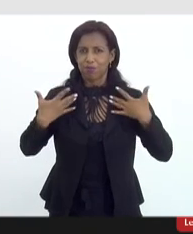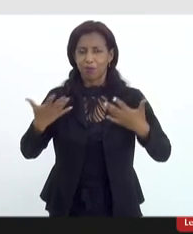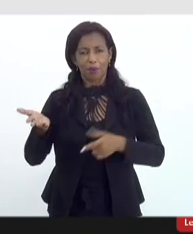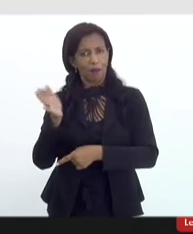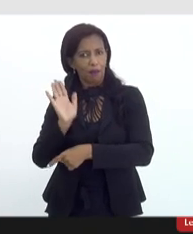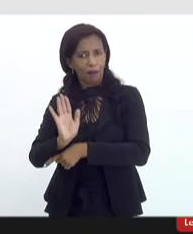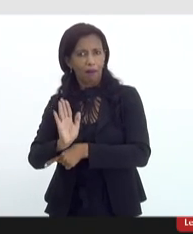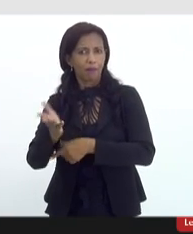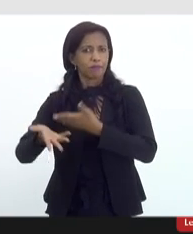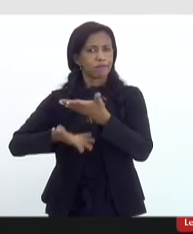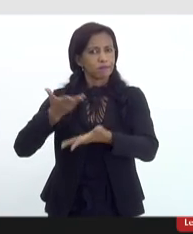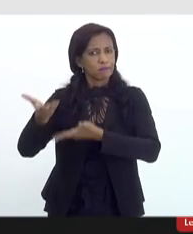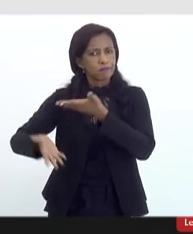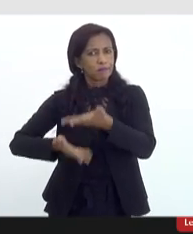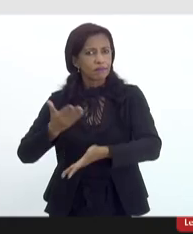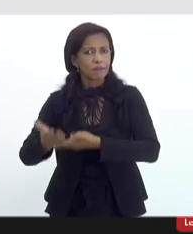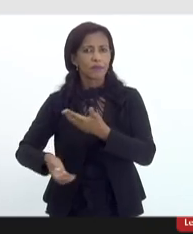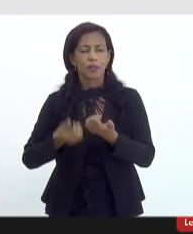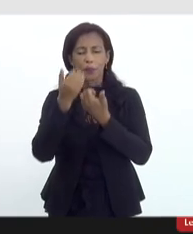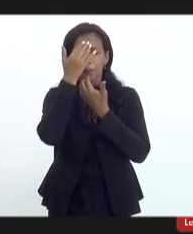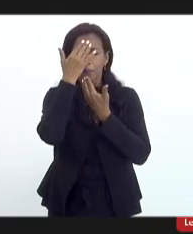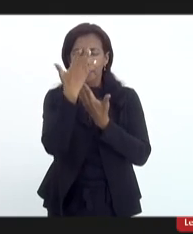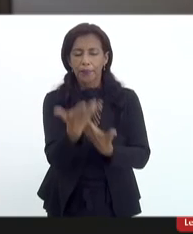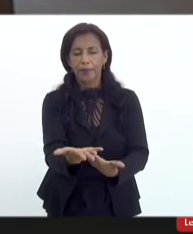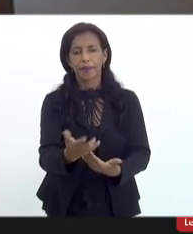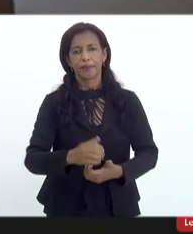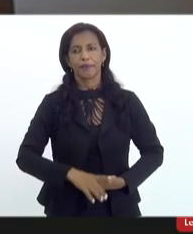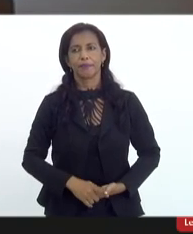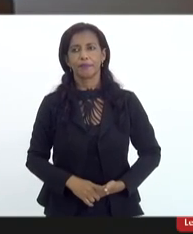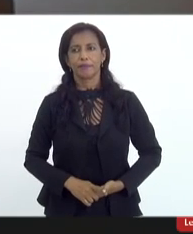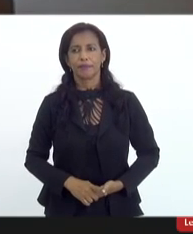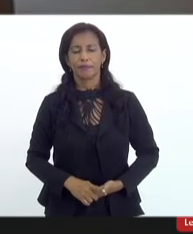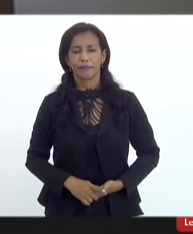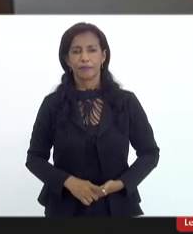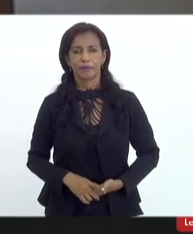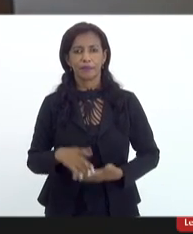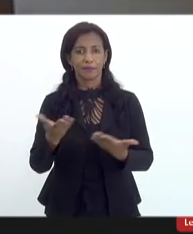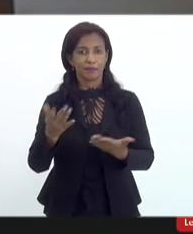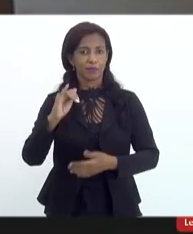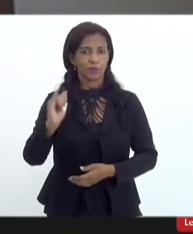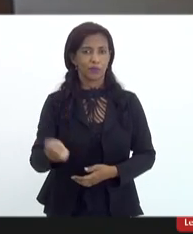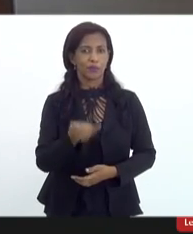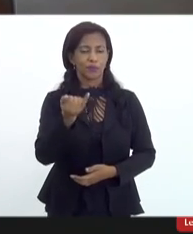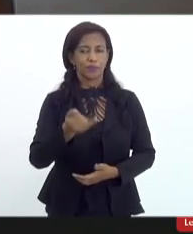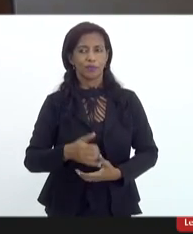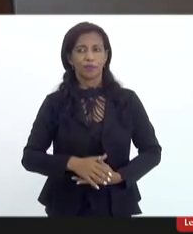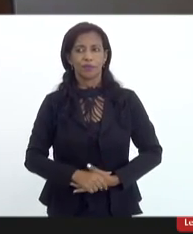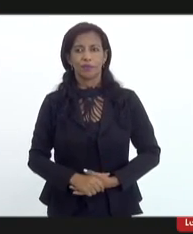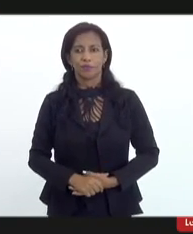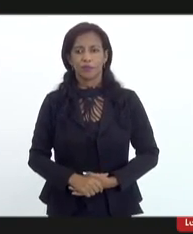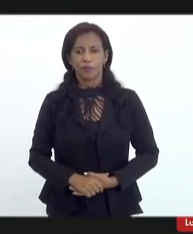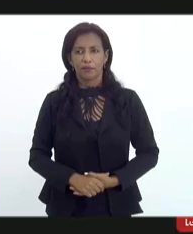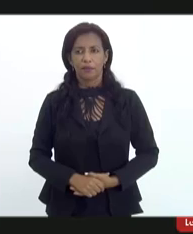colaborar. Tá? Então, muito obrigada por essa oportunidade.